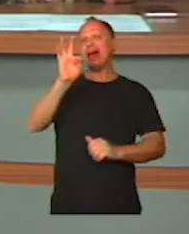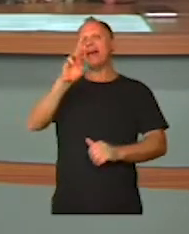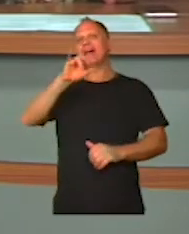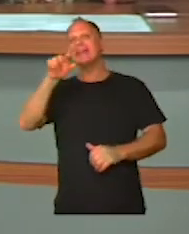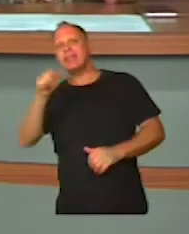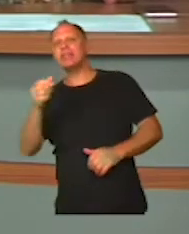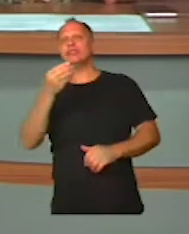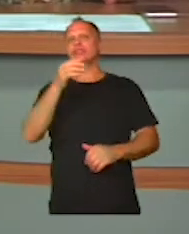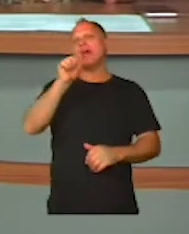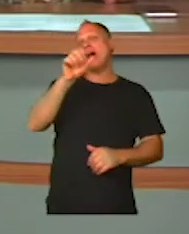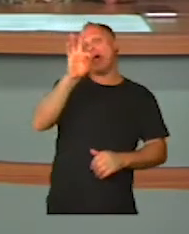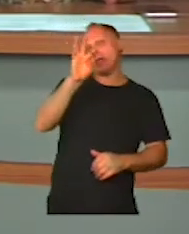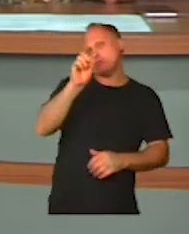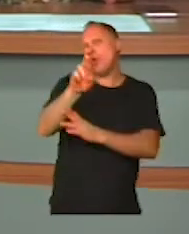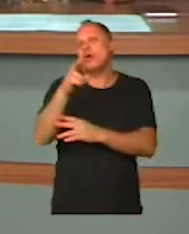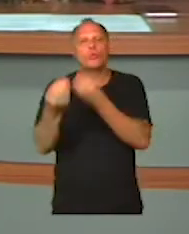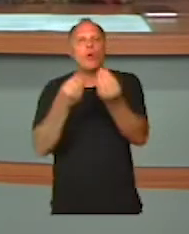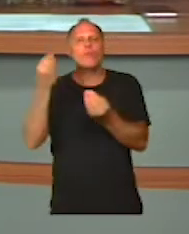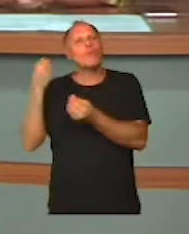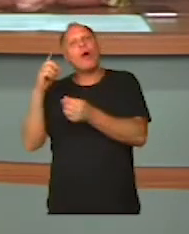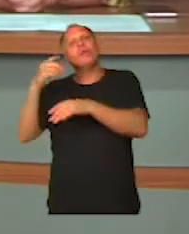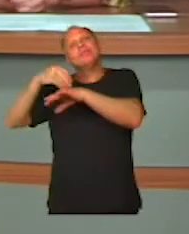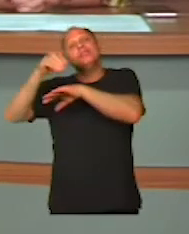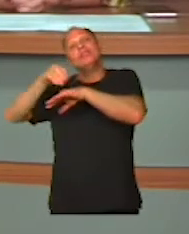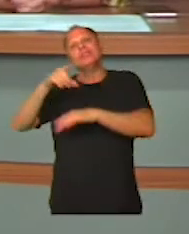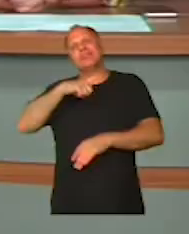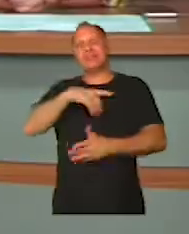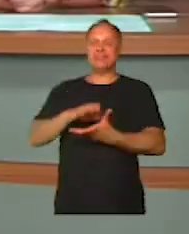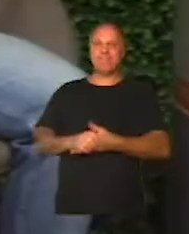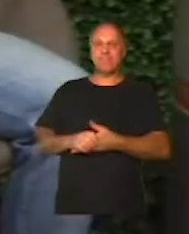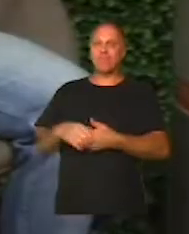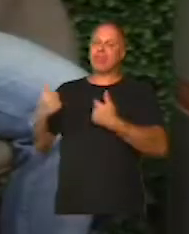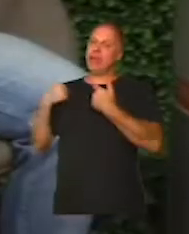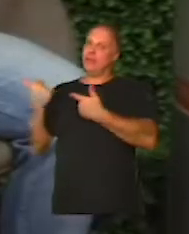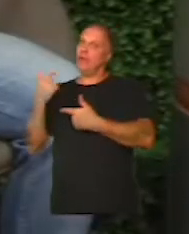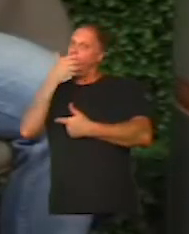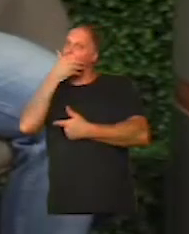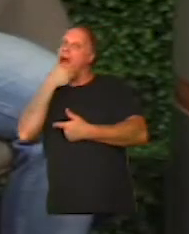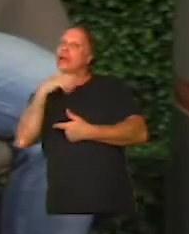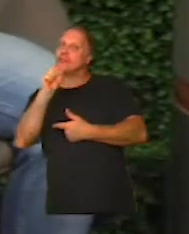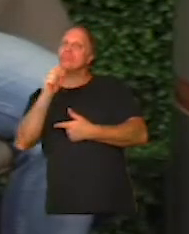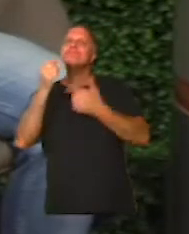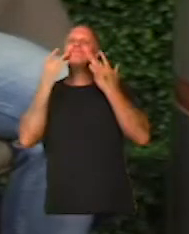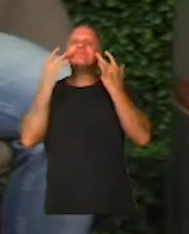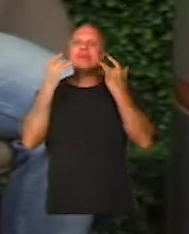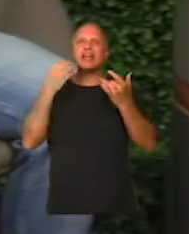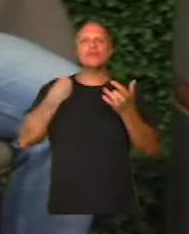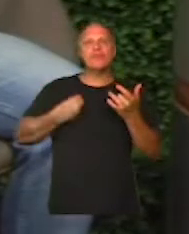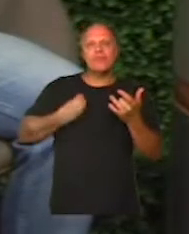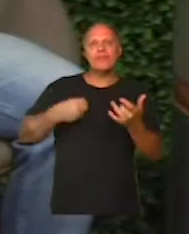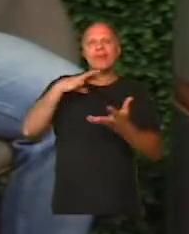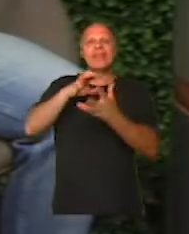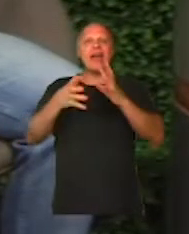teatro em si, como é que vocês dão? Que tipo de dica vocês dão para essas pessoas? Eu acho que quem viver do teatro voa, né? Quem quer viver da